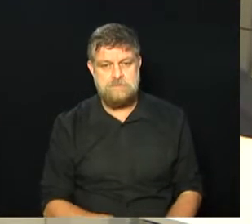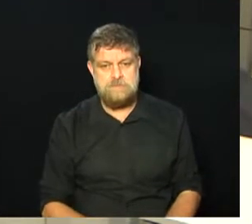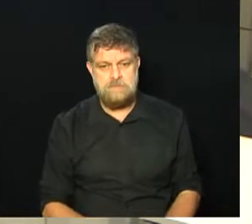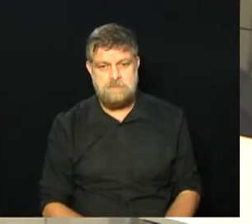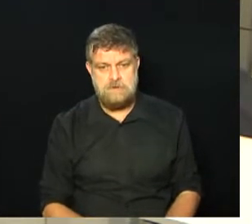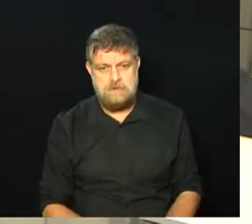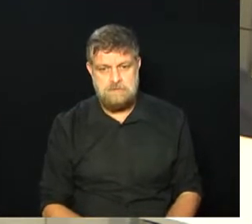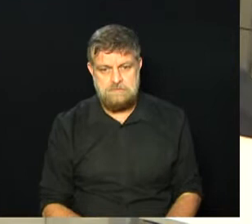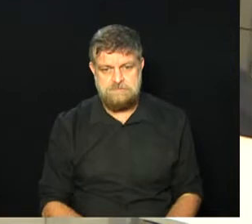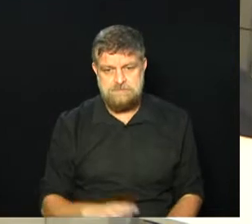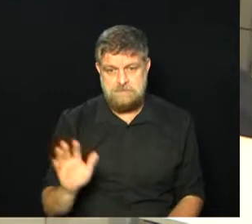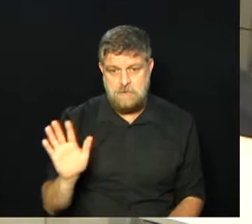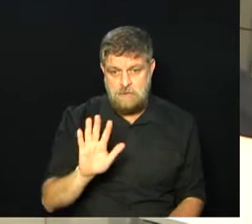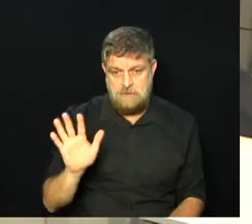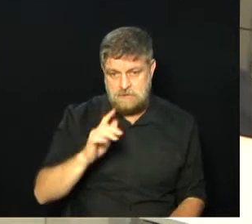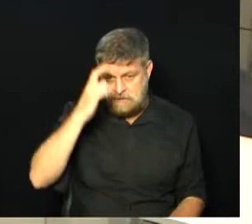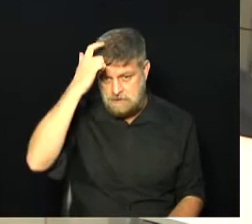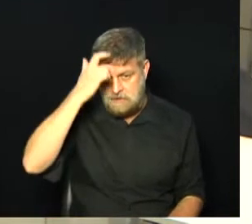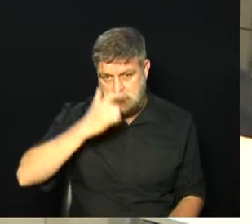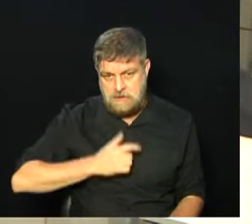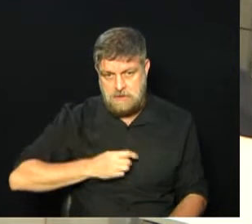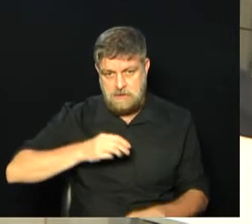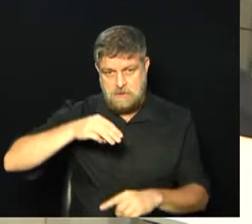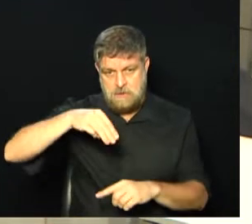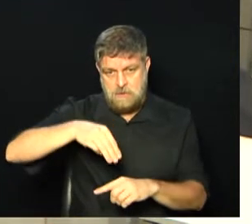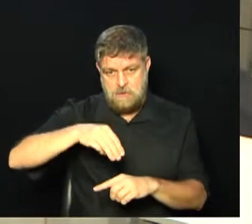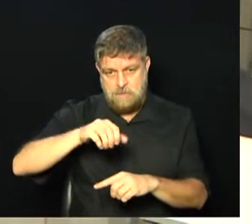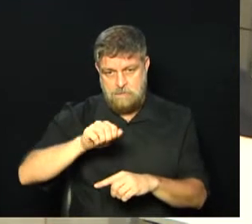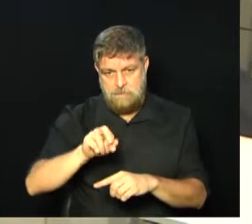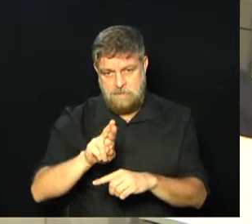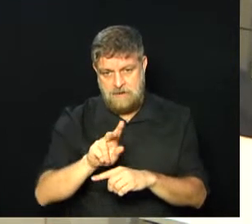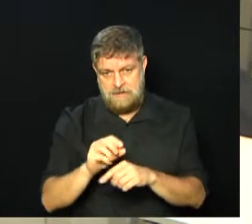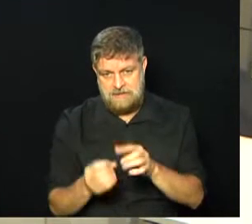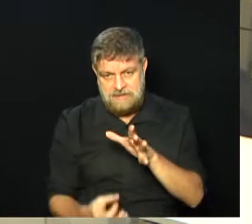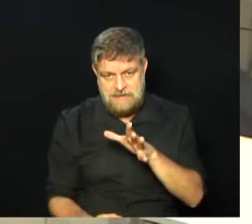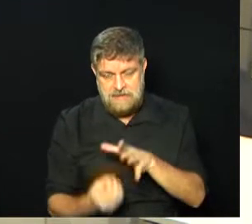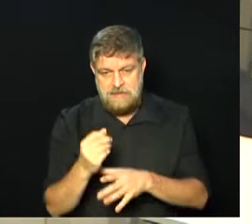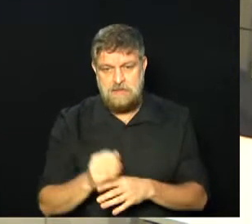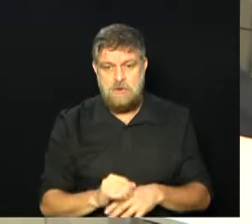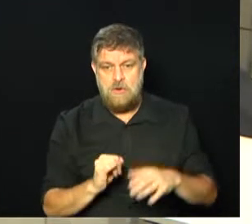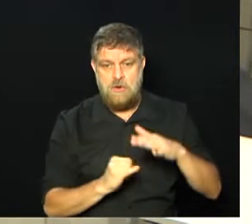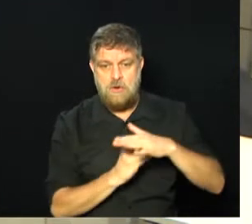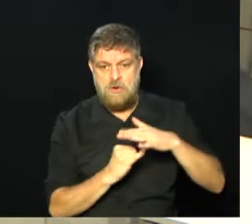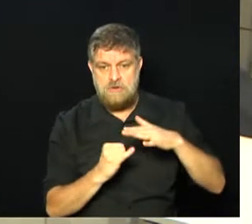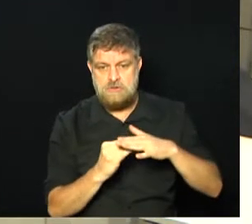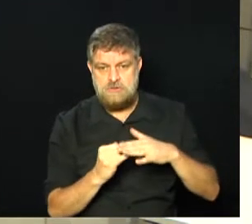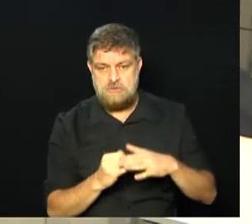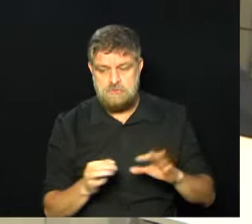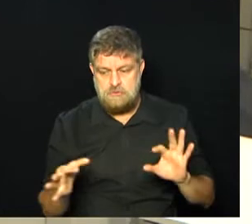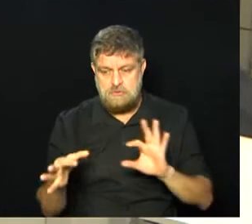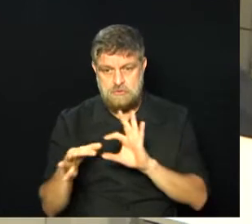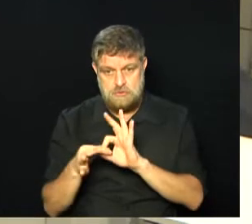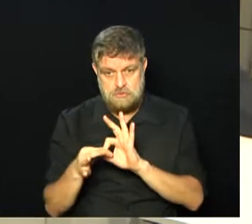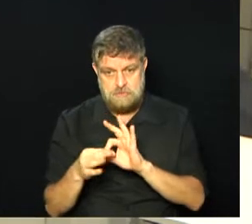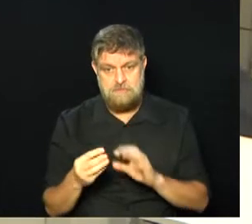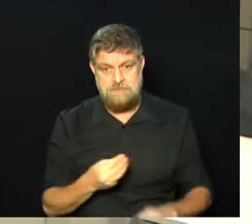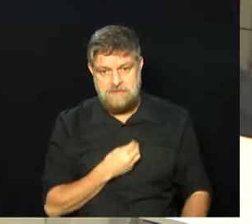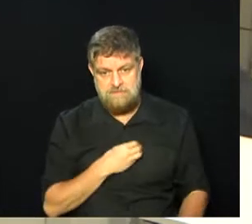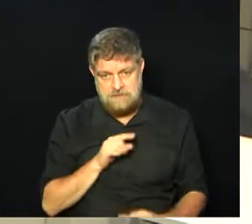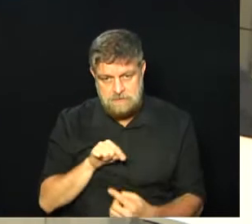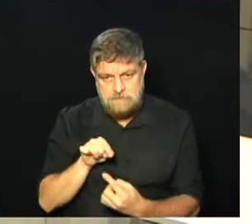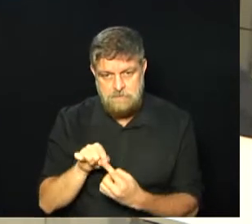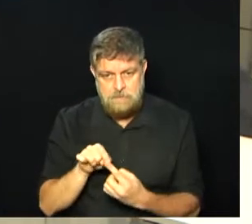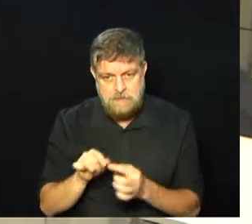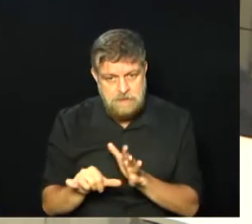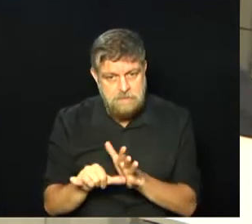Olá a todos, eu sou Marlene Oliveira, fundadora e presidente do Instituto Lado a Lado pela Vida. Primeiramente,